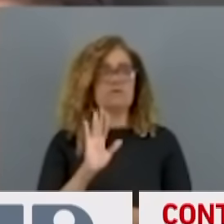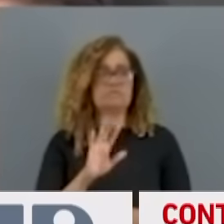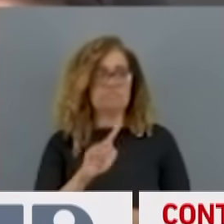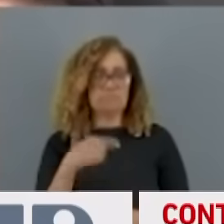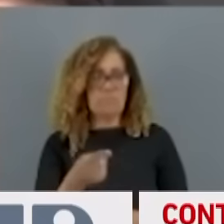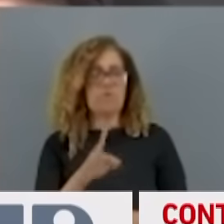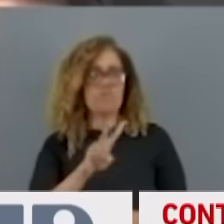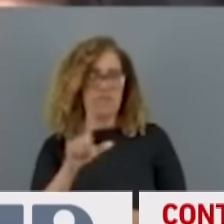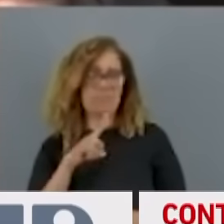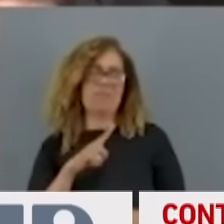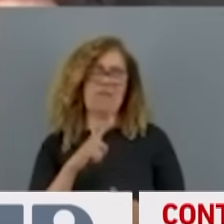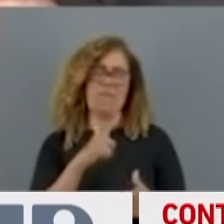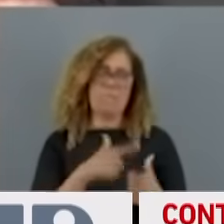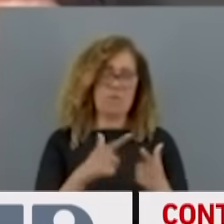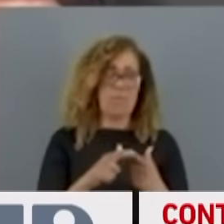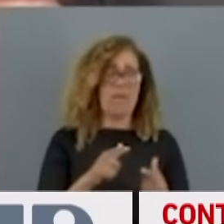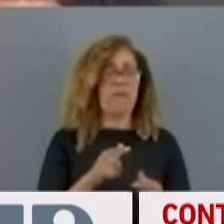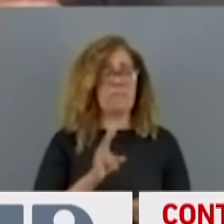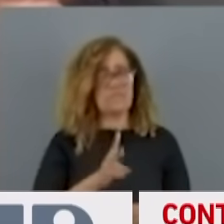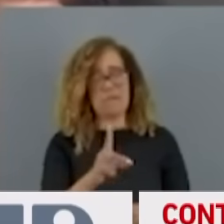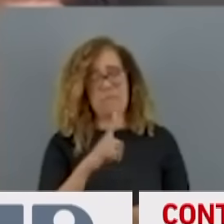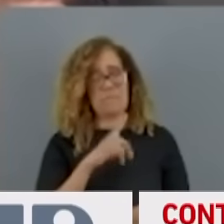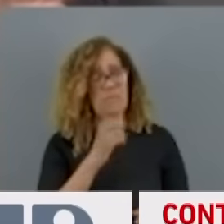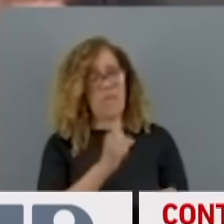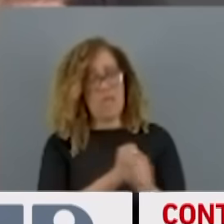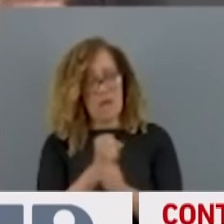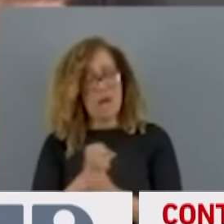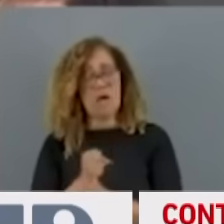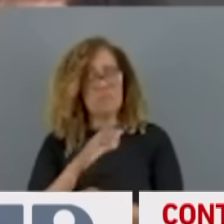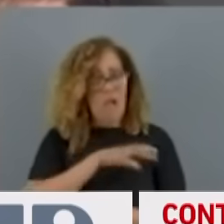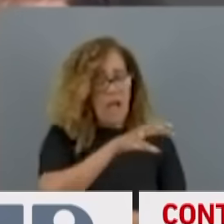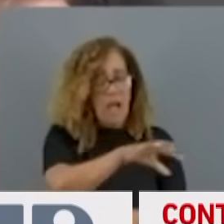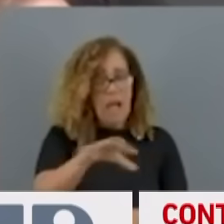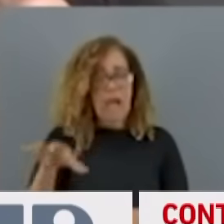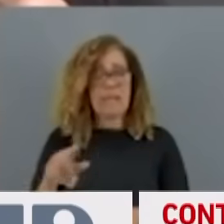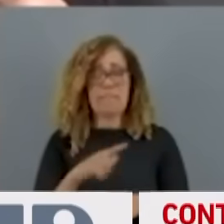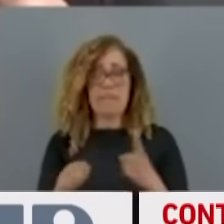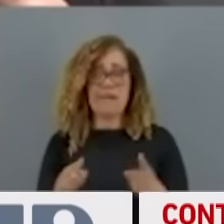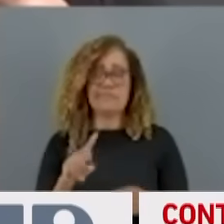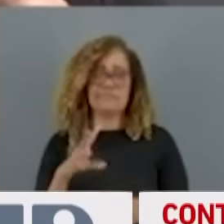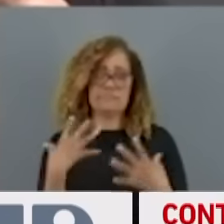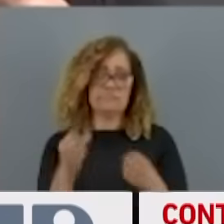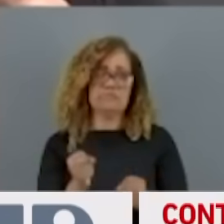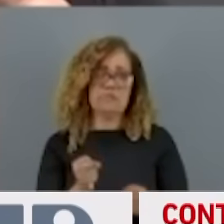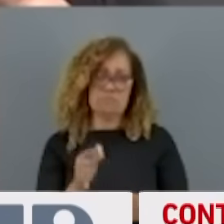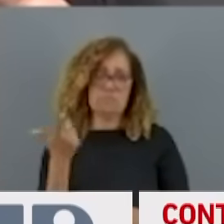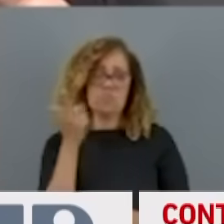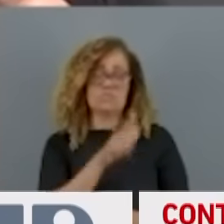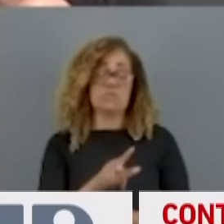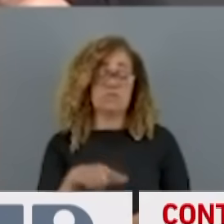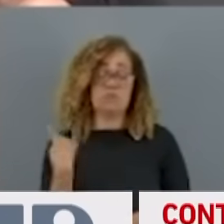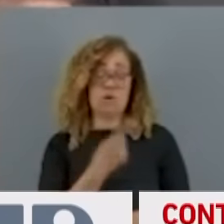em diversas áreas, como todo ano tem, mas vamos buscar superar. Nós tivemos uma batalha muito